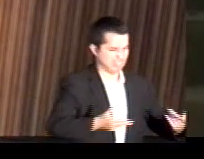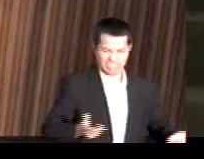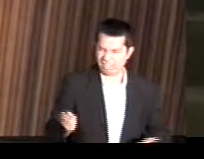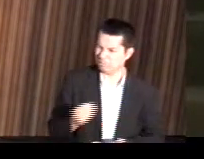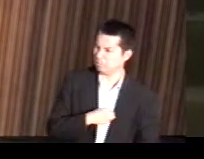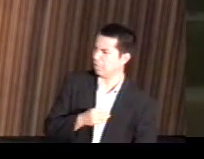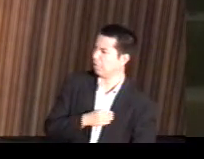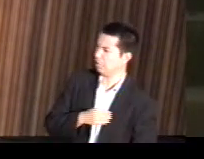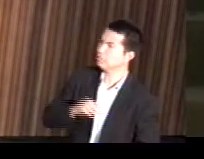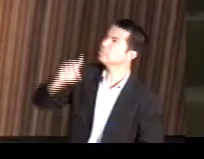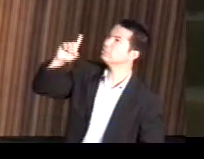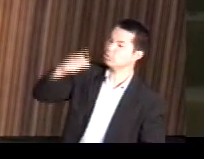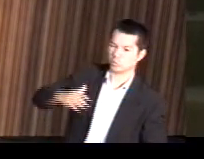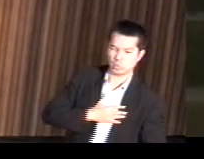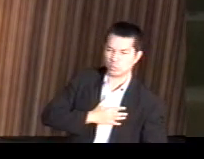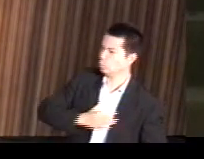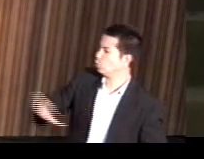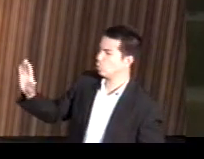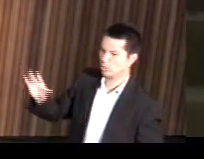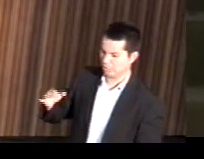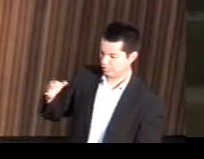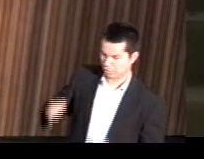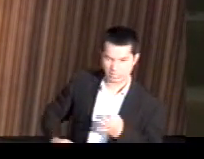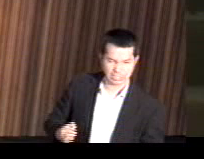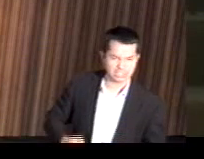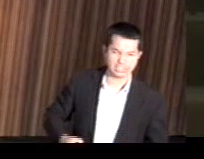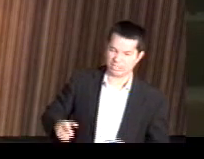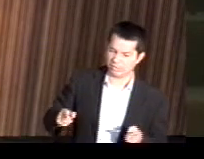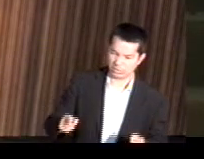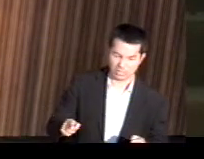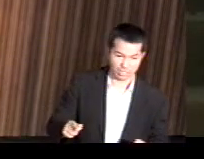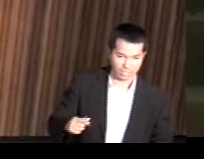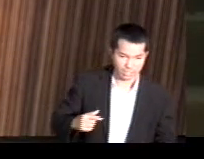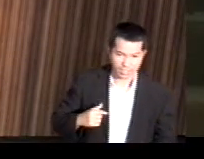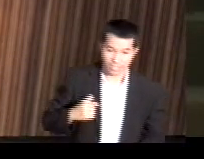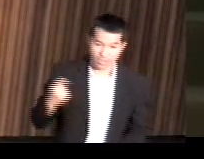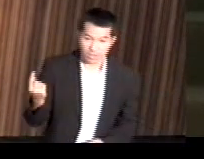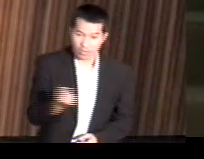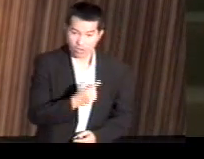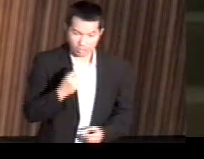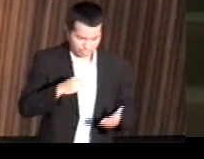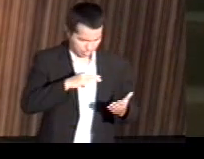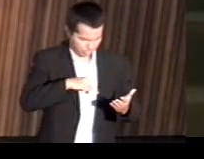me diz é que Deus é justiça.